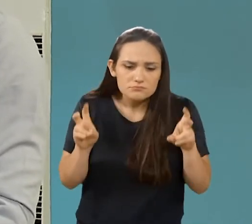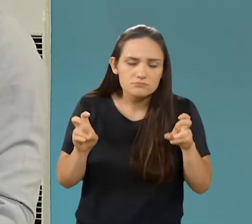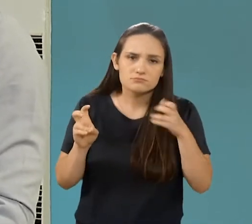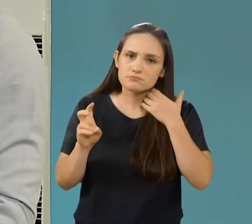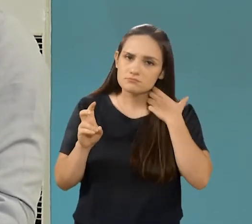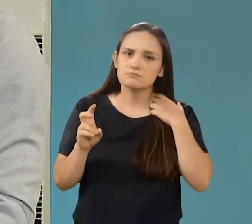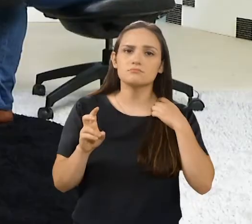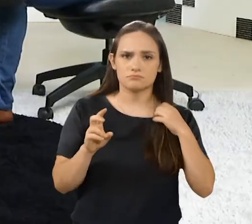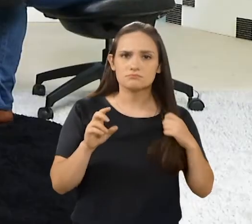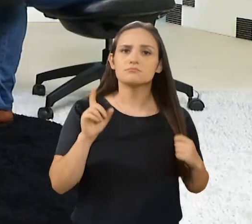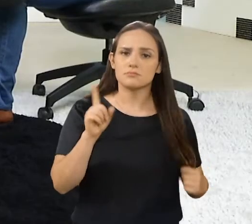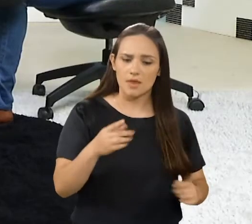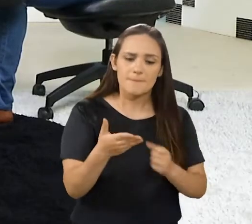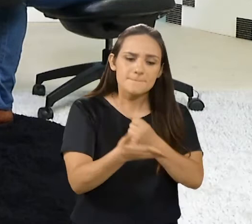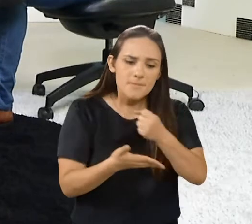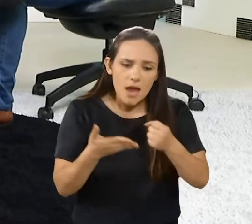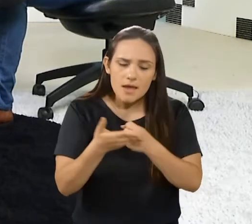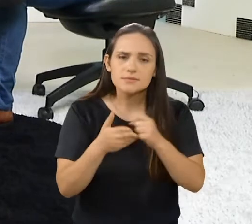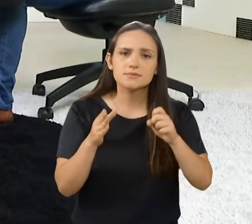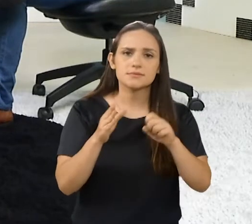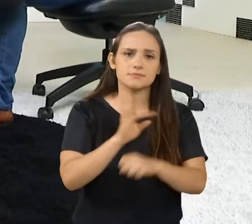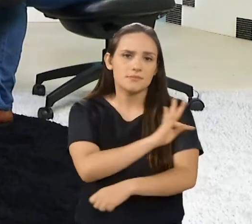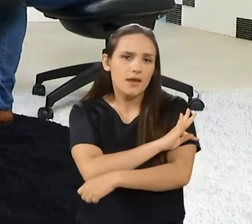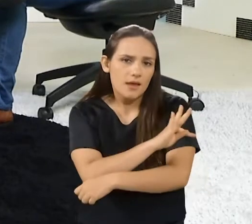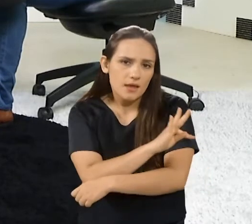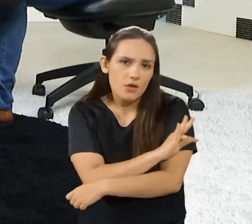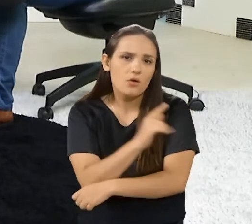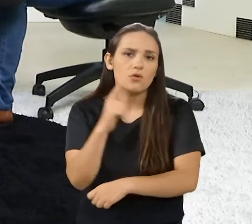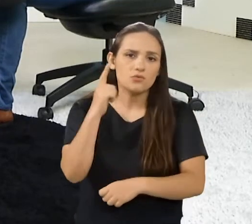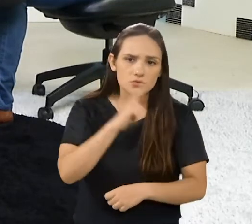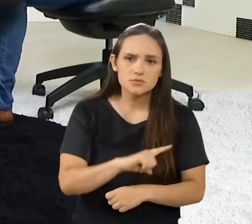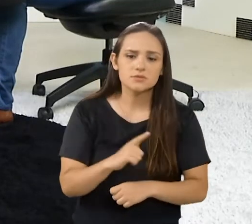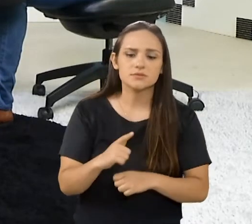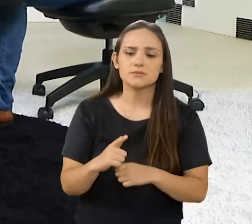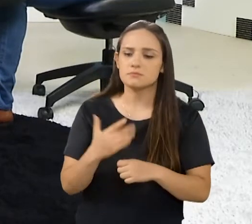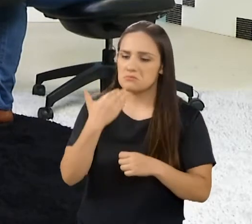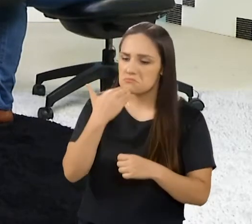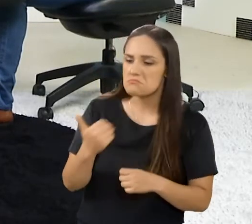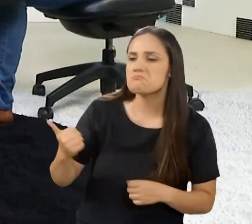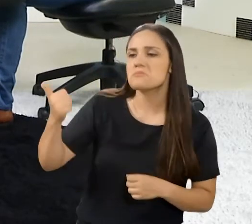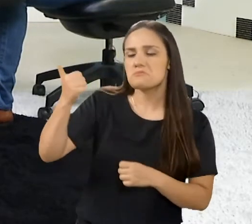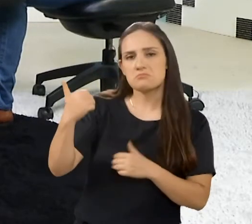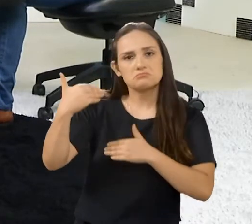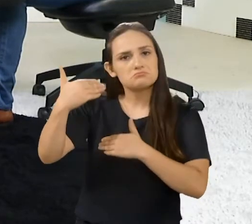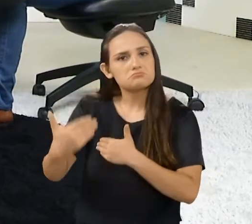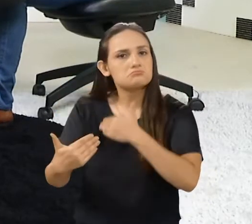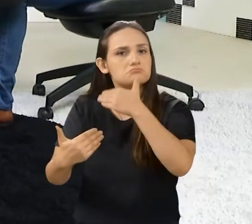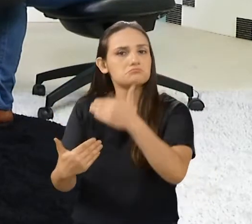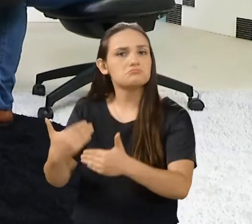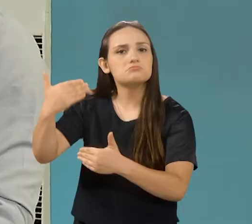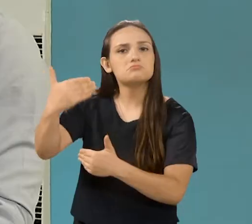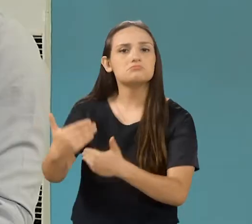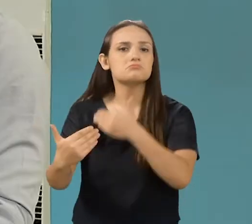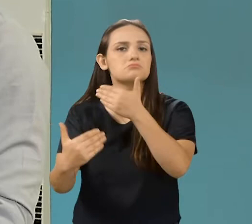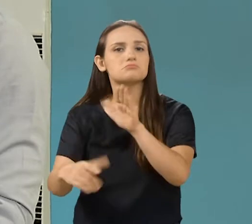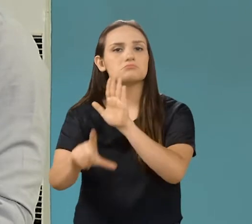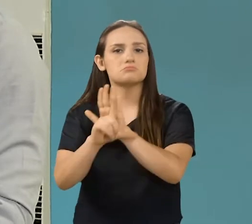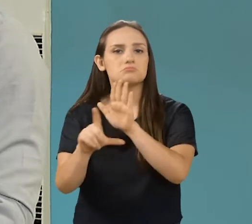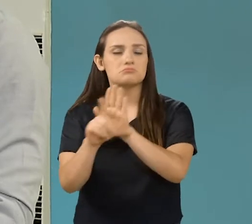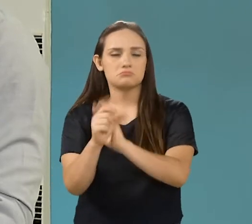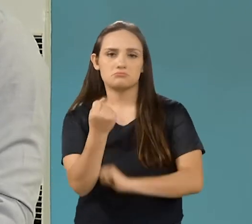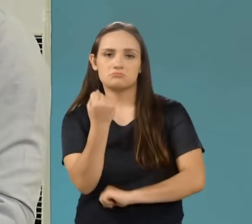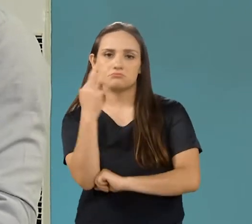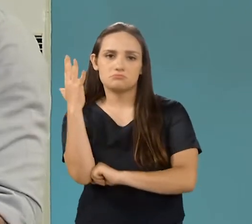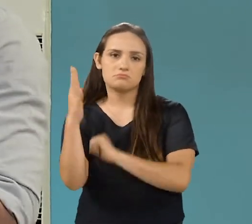Tem o amparo, né? O amparo técnico para que possa avançar, melhorar, né, evoluir na legislação ambiental aqui do